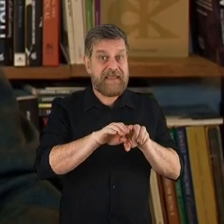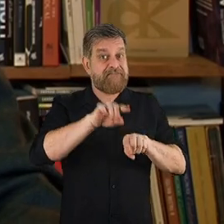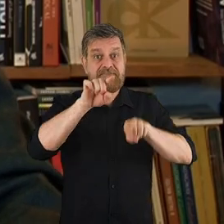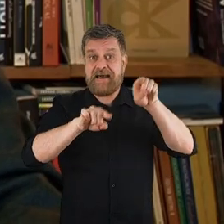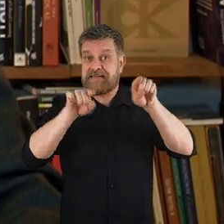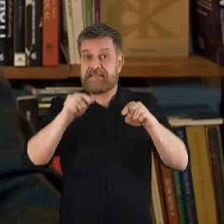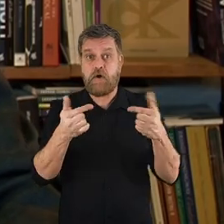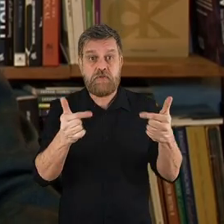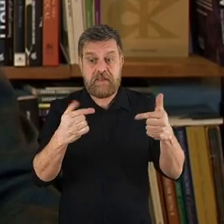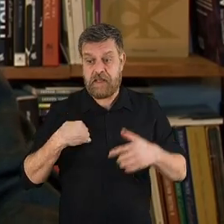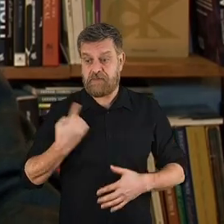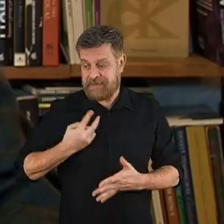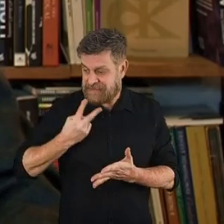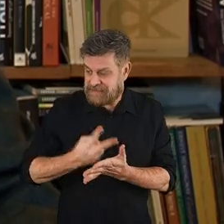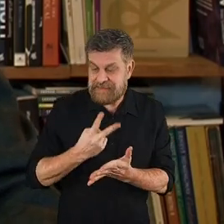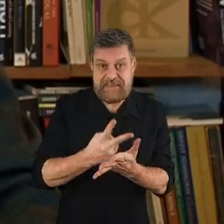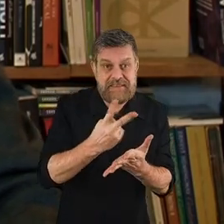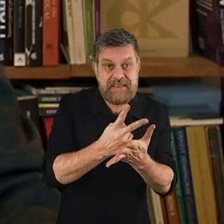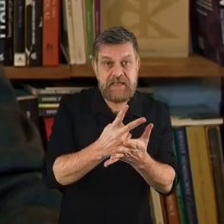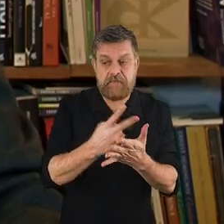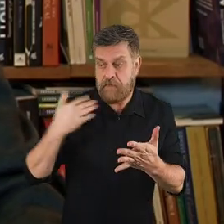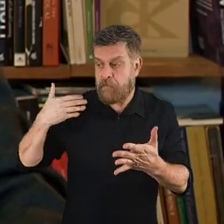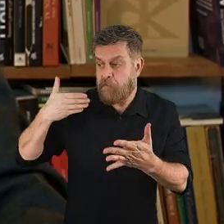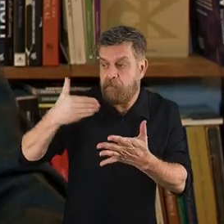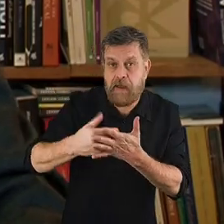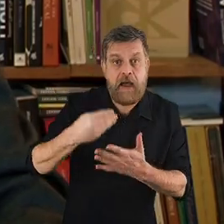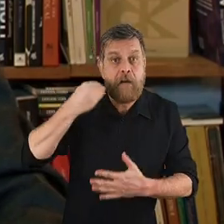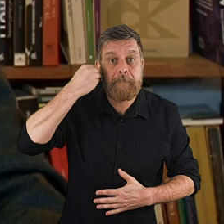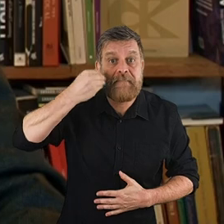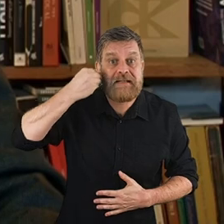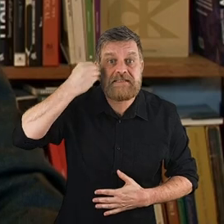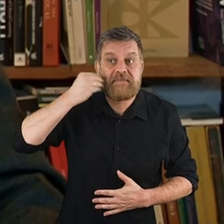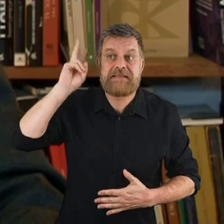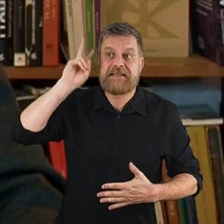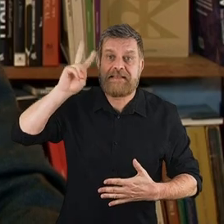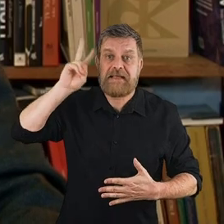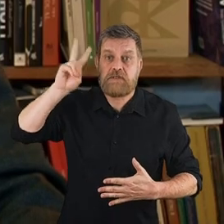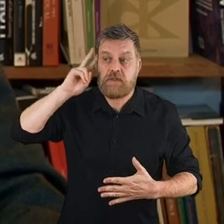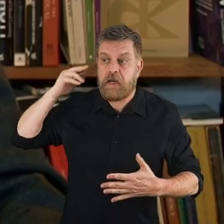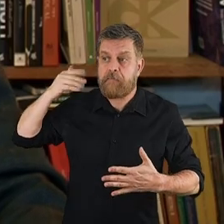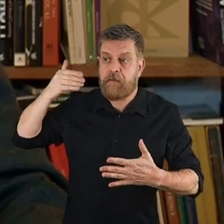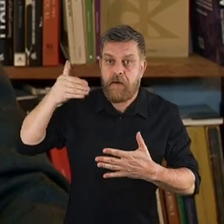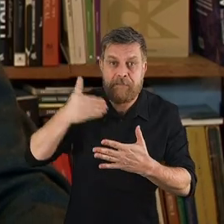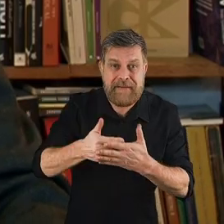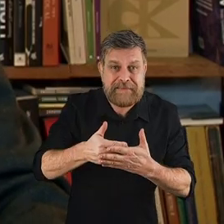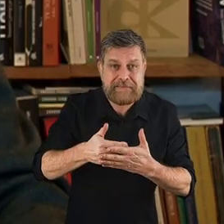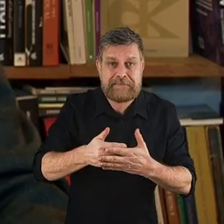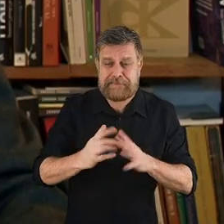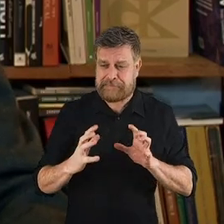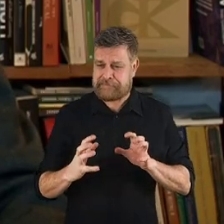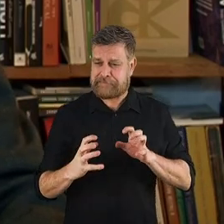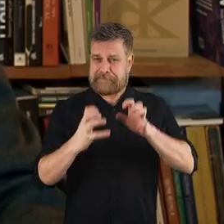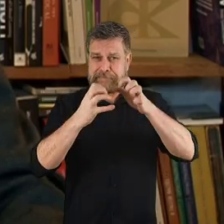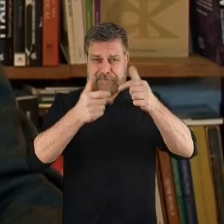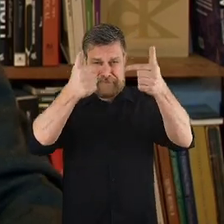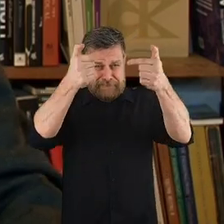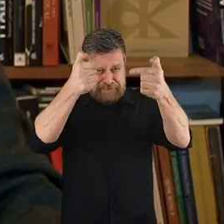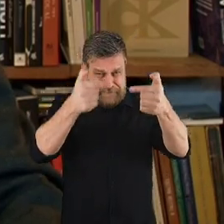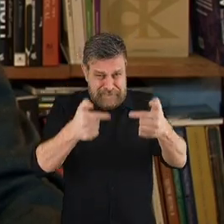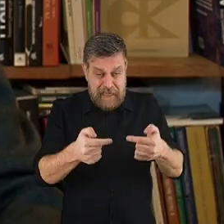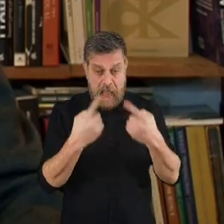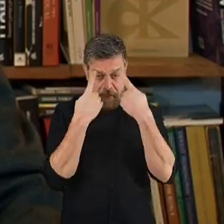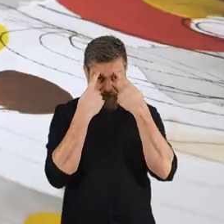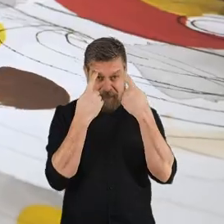invariavelmente nos leva e tem nos levado, pela experiência histórica, aos conflitos mais